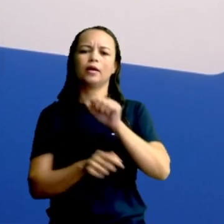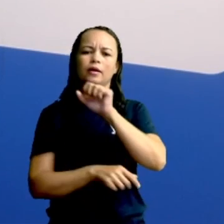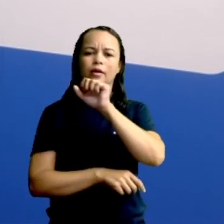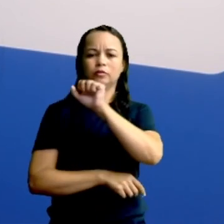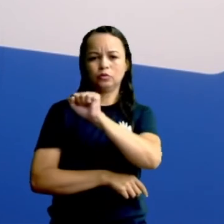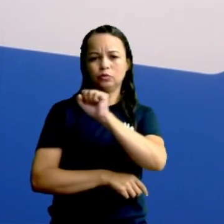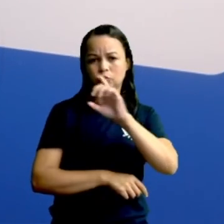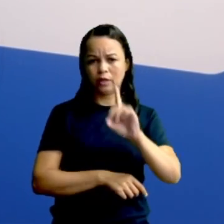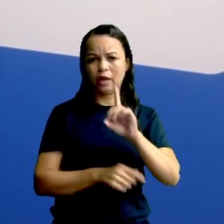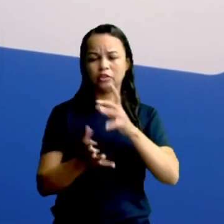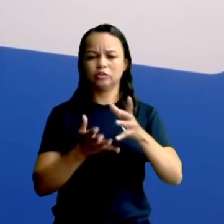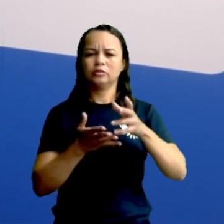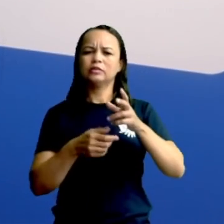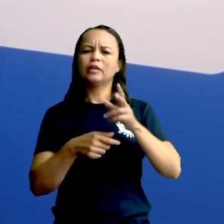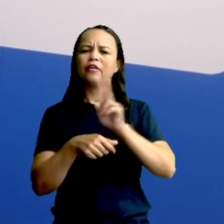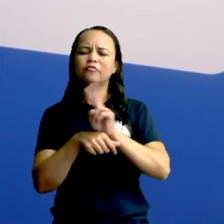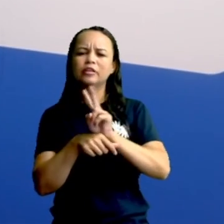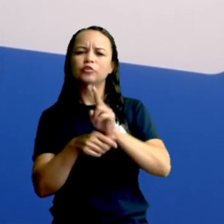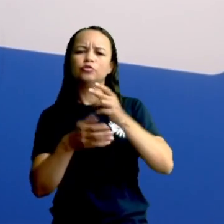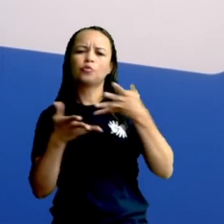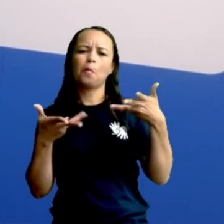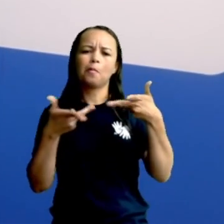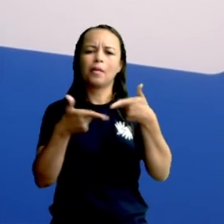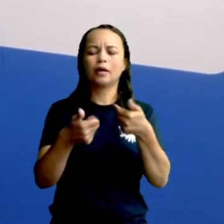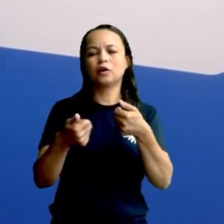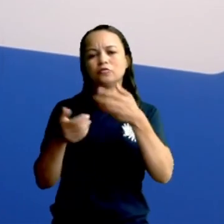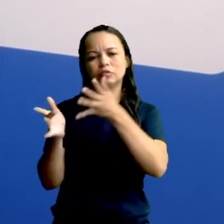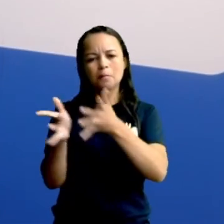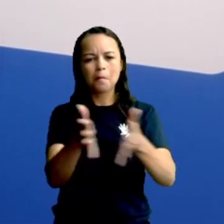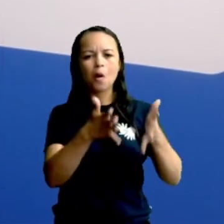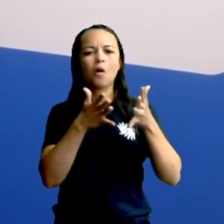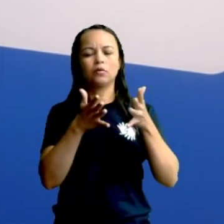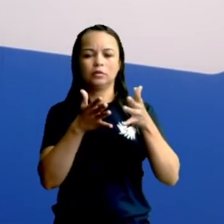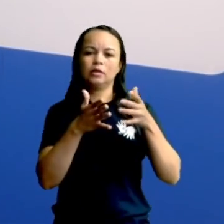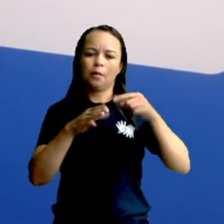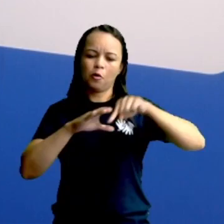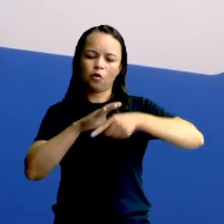imagens lindas, tem vídeos maravilhosos que você pode acompanhar e